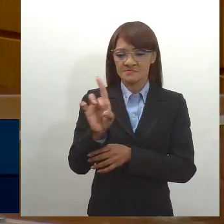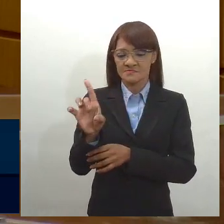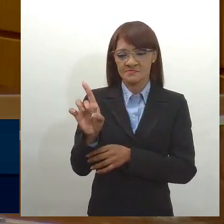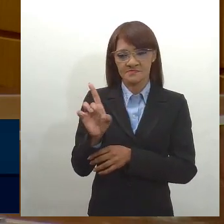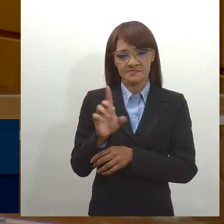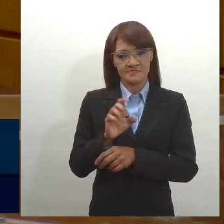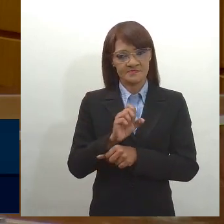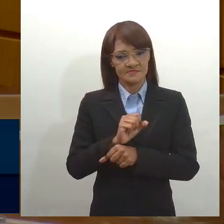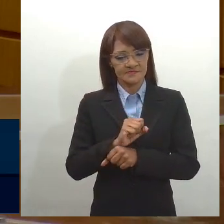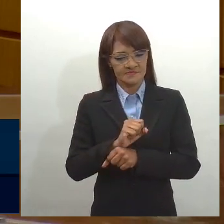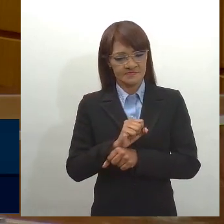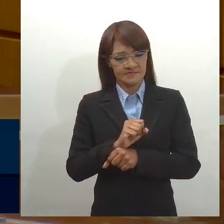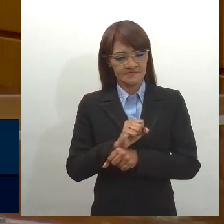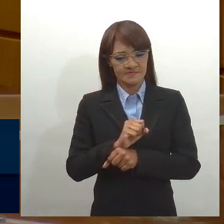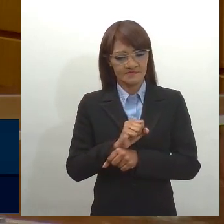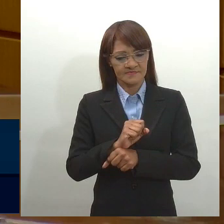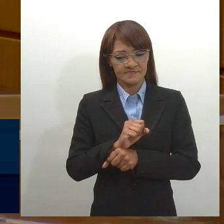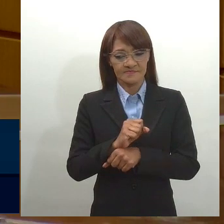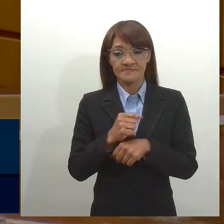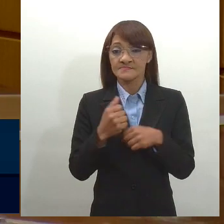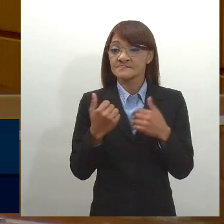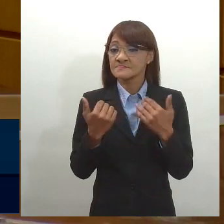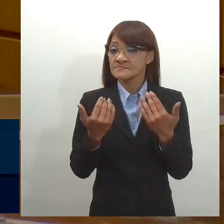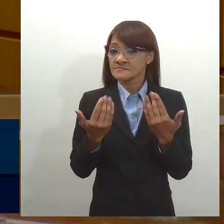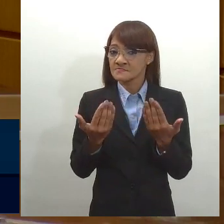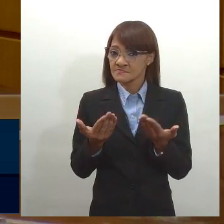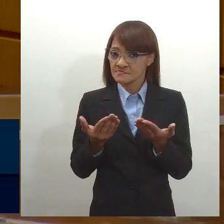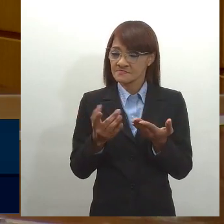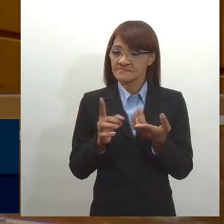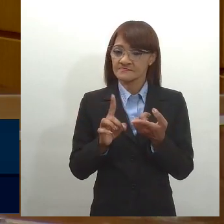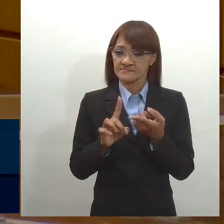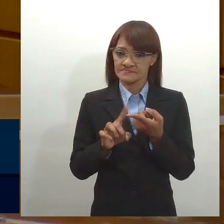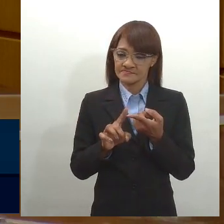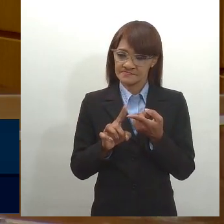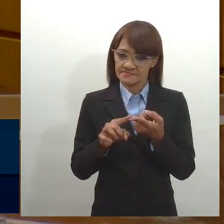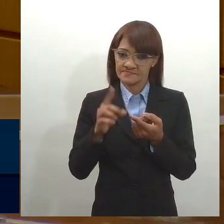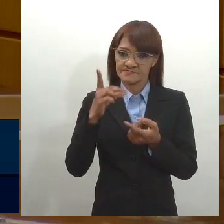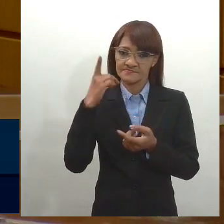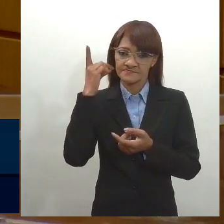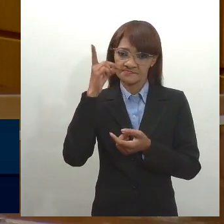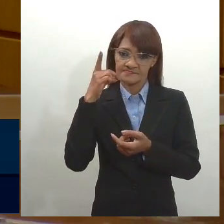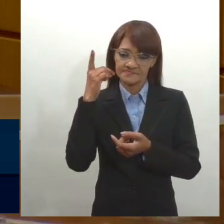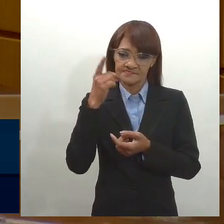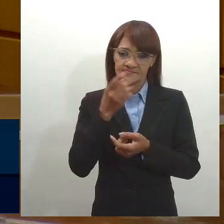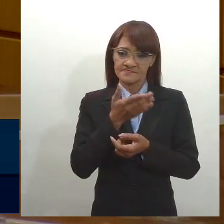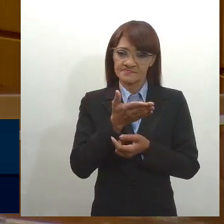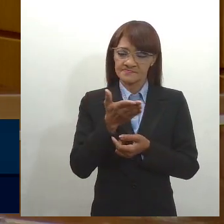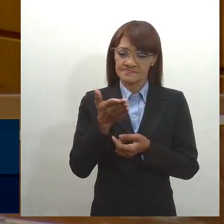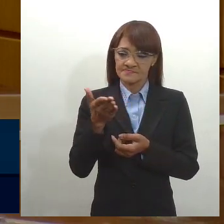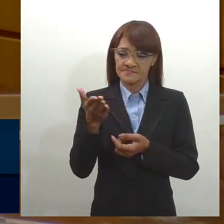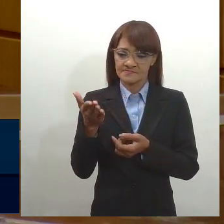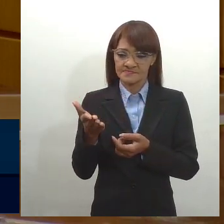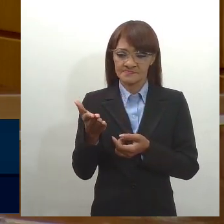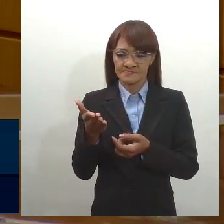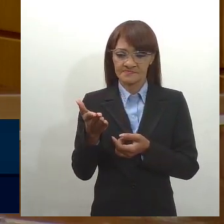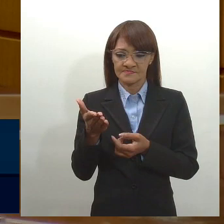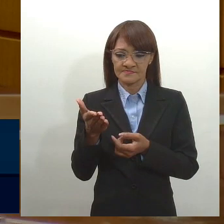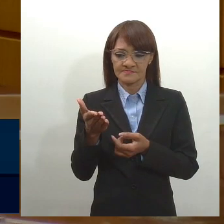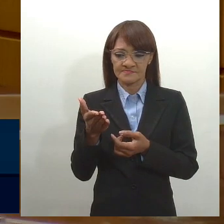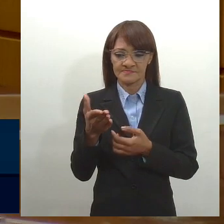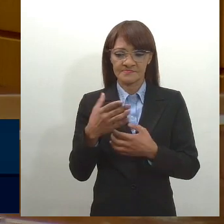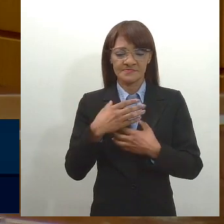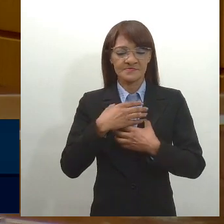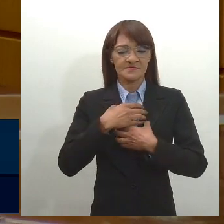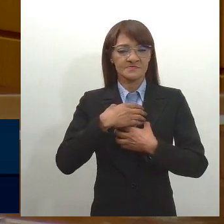E também, nobres deputados e deputadas, devolvendo a autoestima